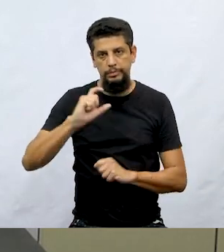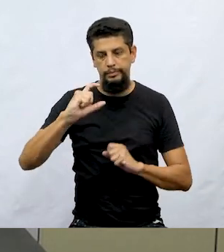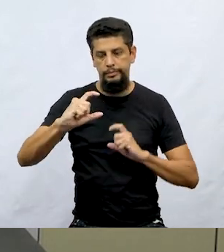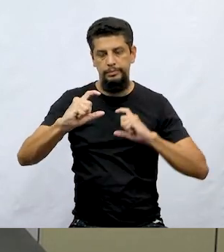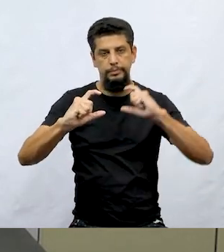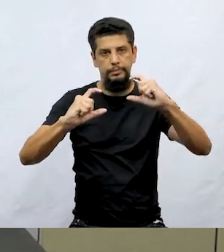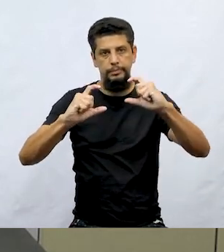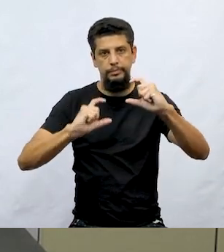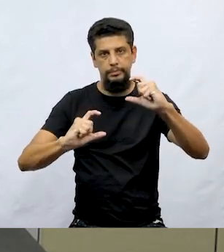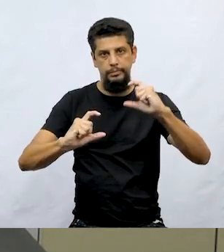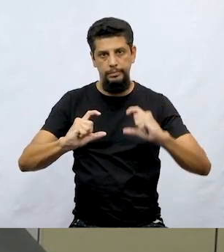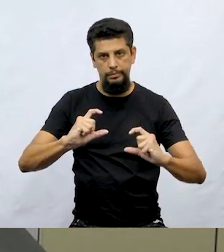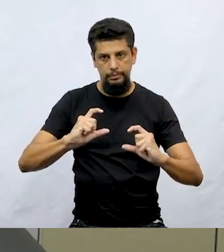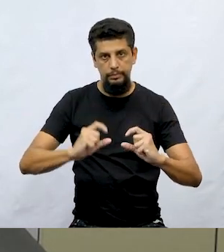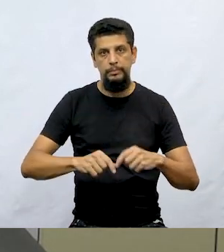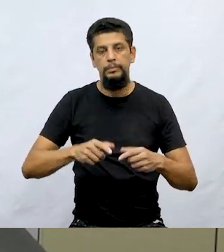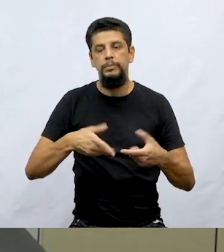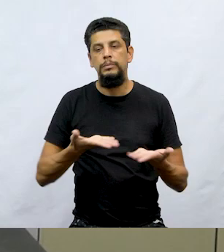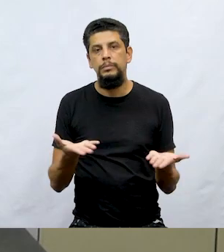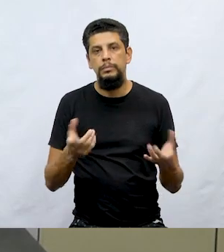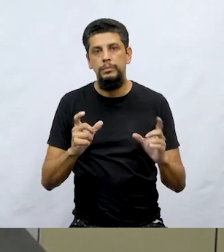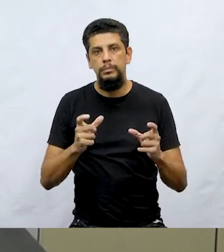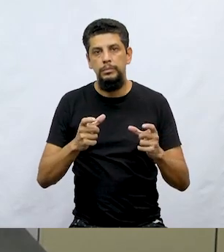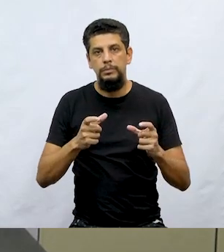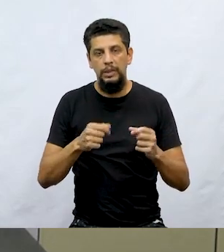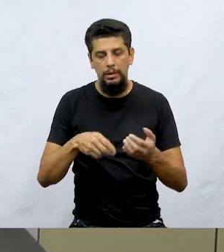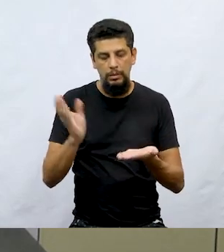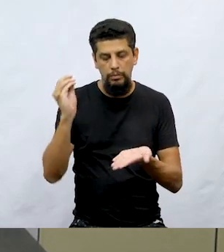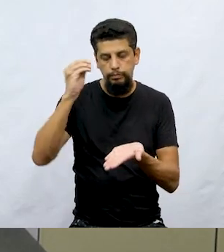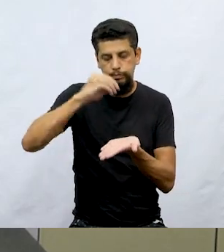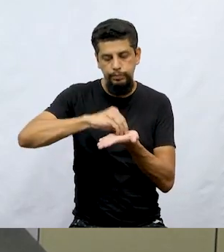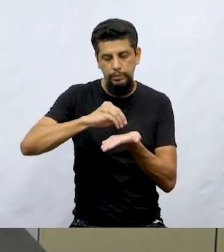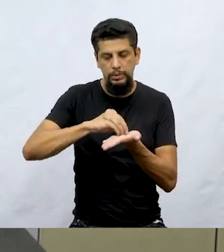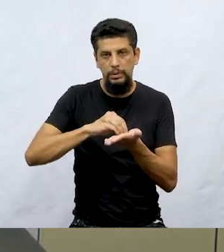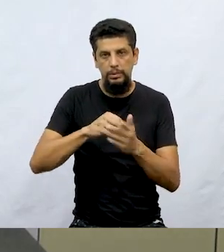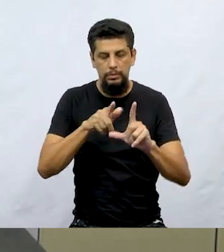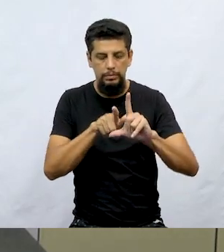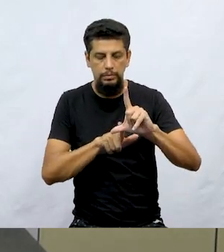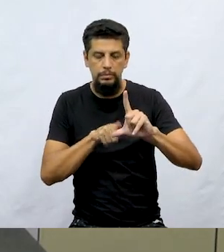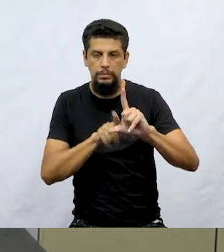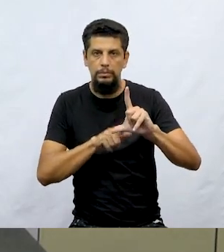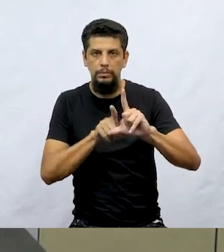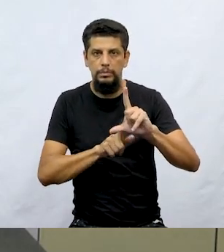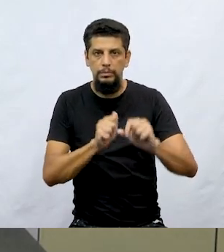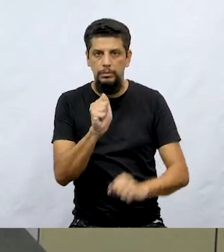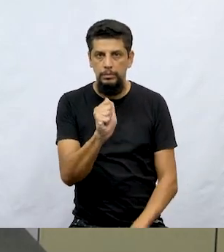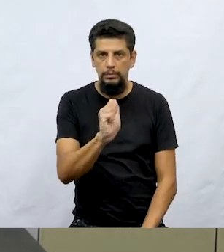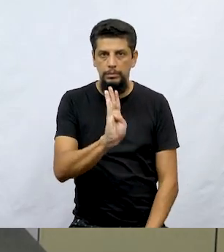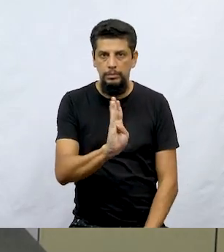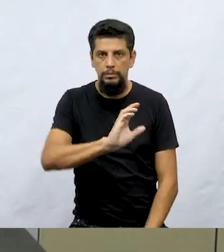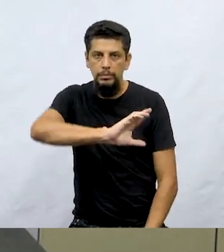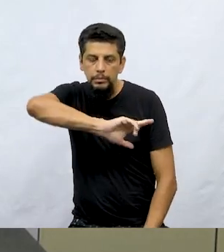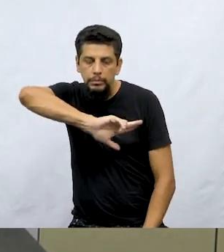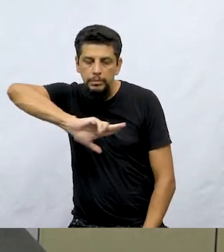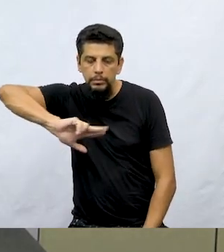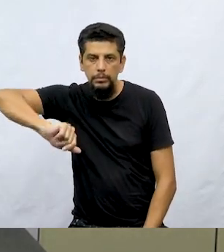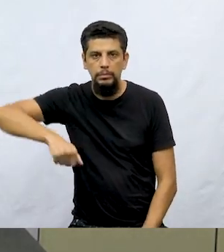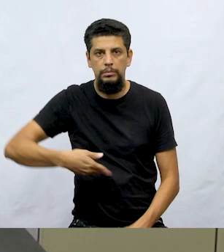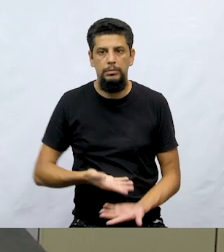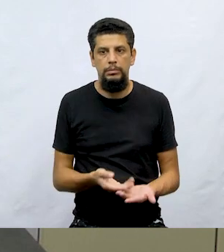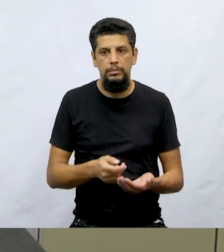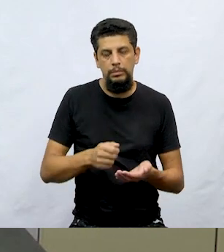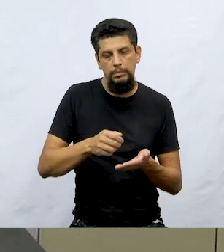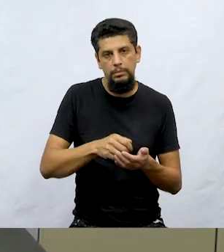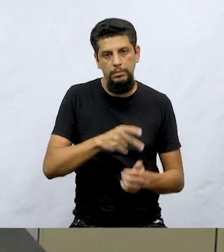fichinhas aqui é aonde vocês vão colocar as letras, junto com a professora. A professora Lu vai